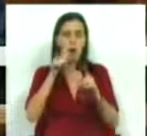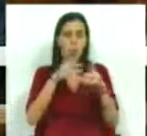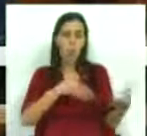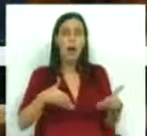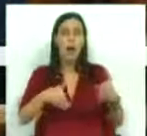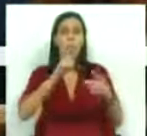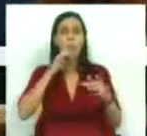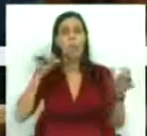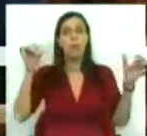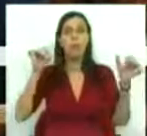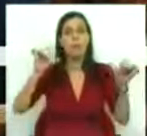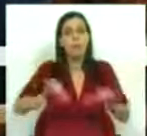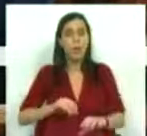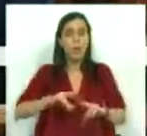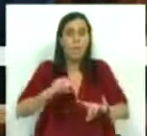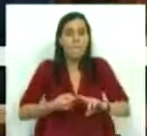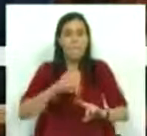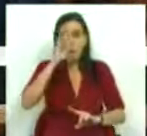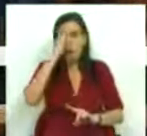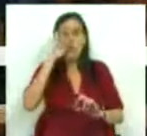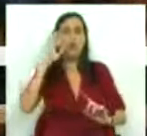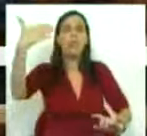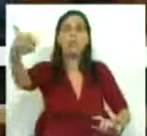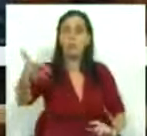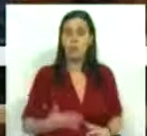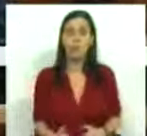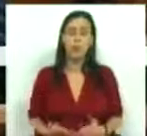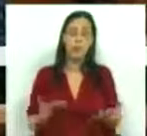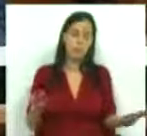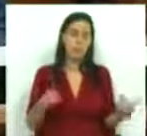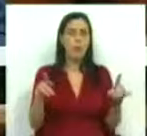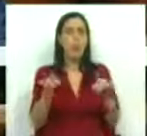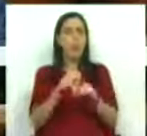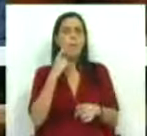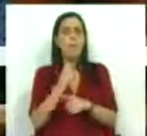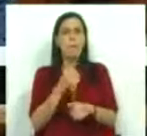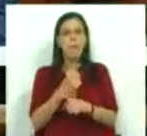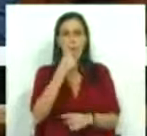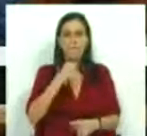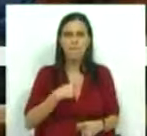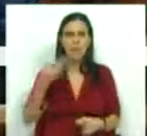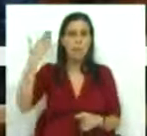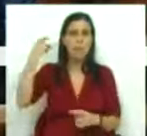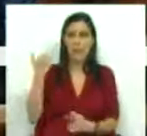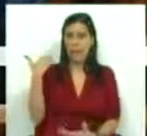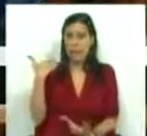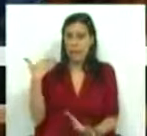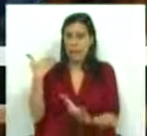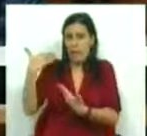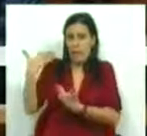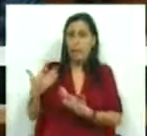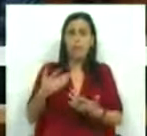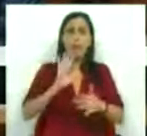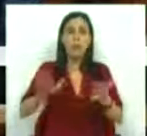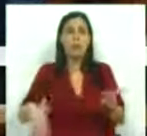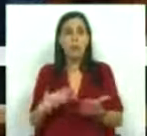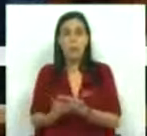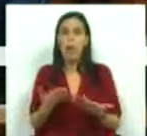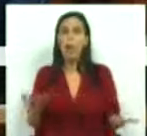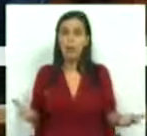para termos de agravar o esforço no futuro. Seria cometermos os mesmos erros do passado recente, por